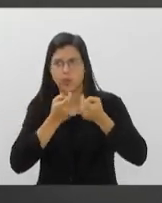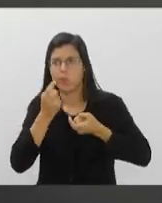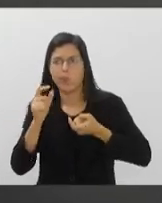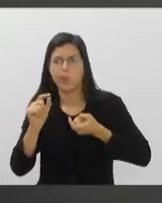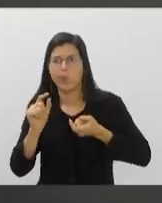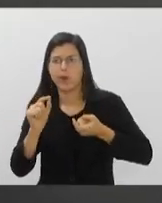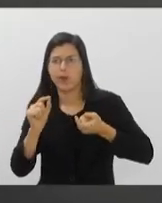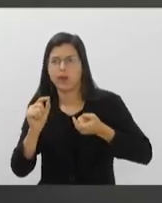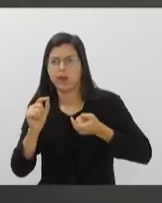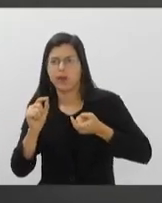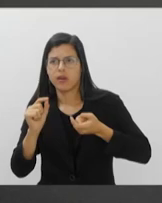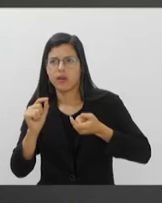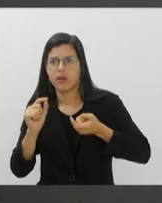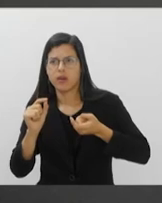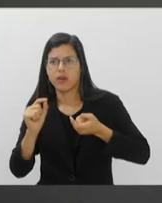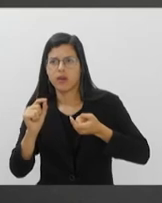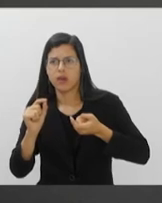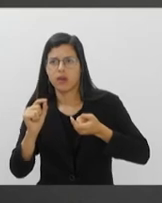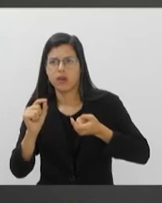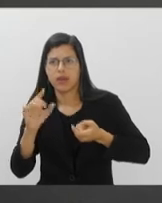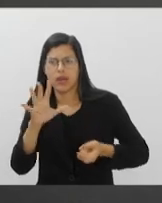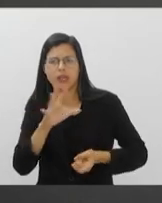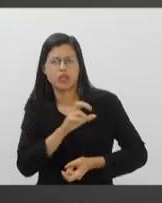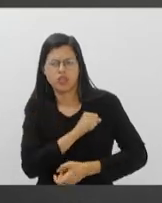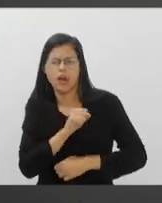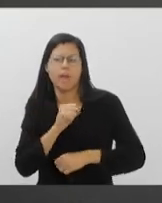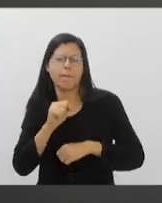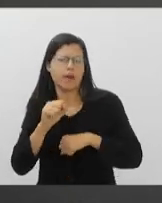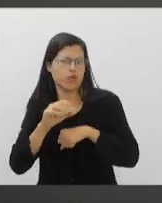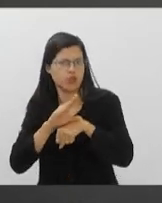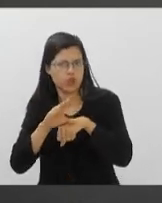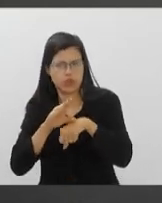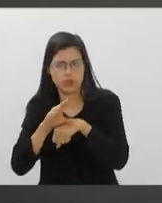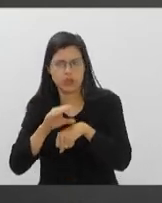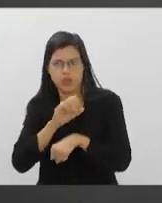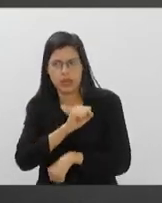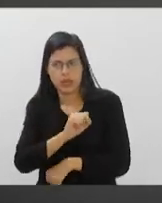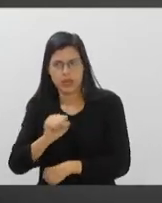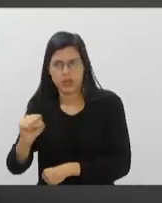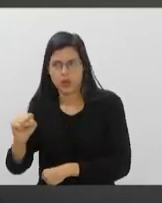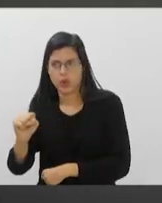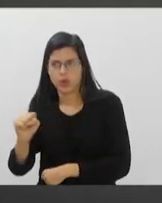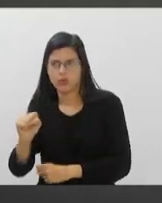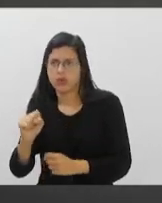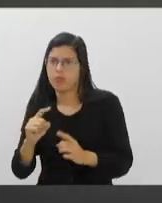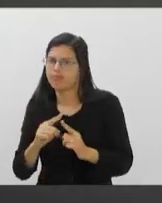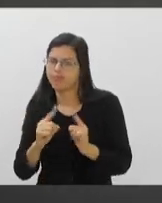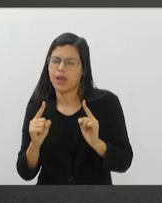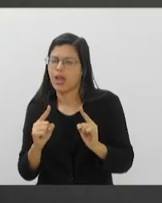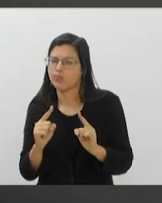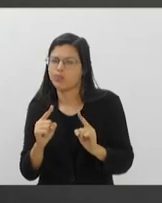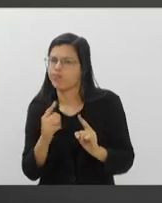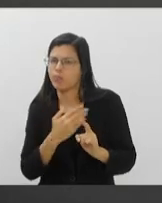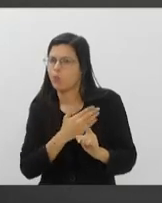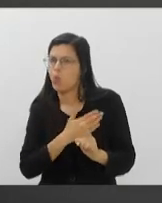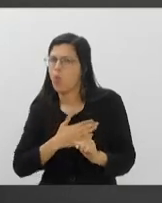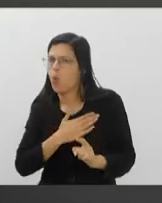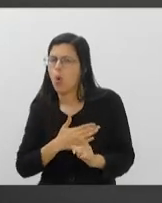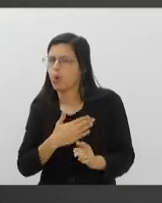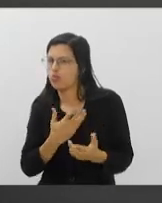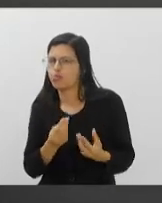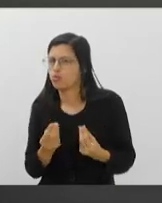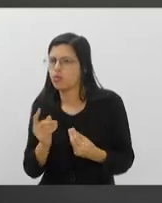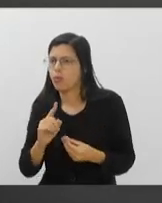a gente ama Constituição de 888 mas eu já não amo tanto mais tá porque ela foi tão